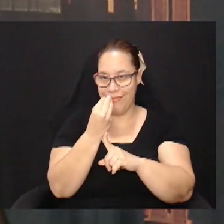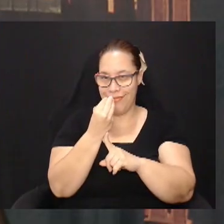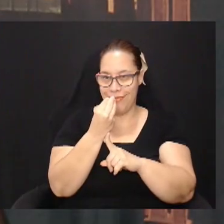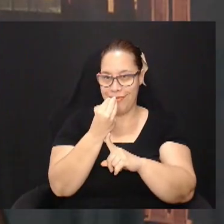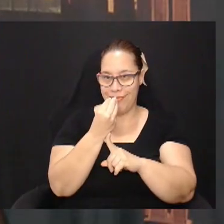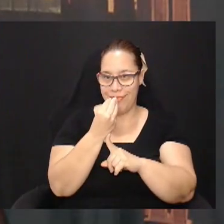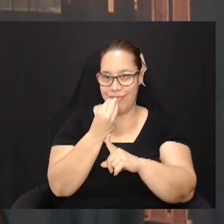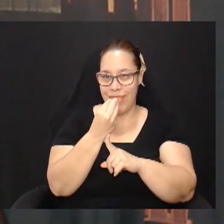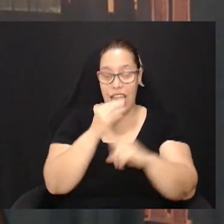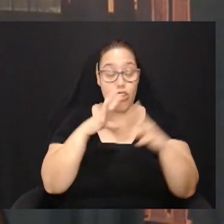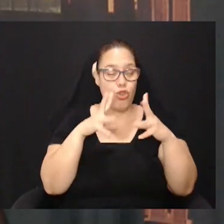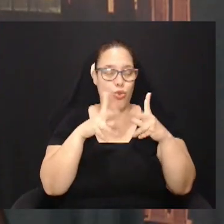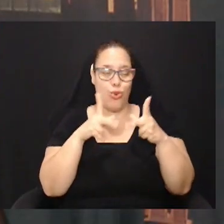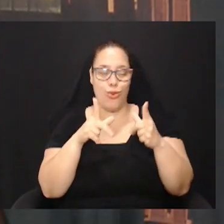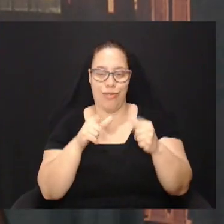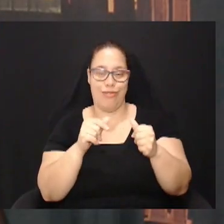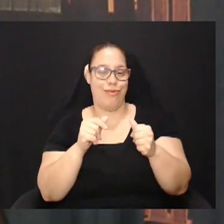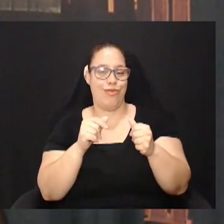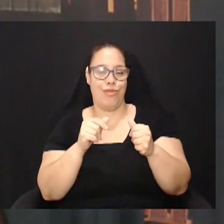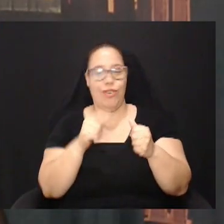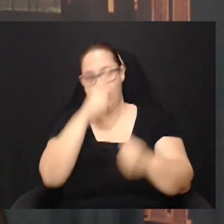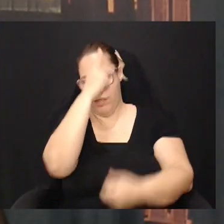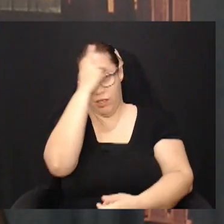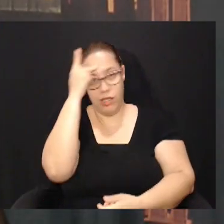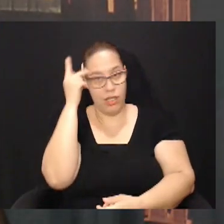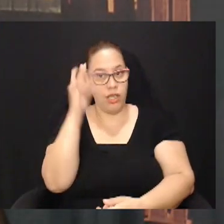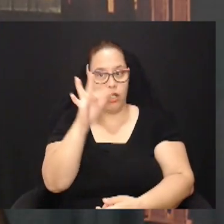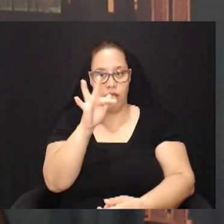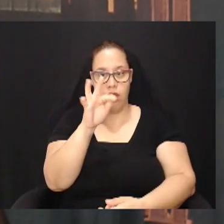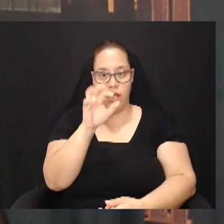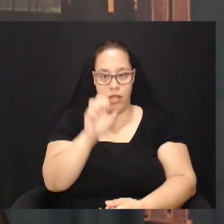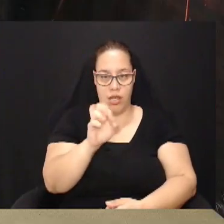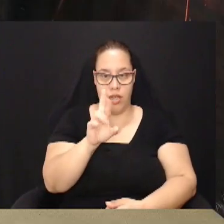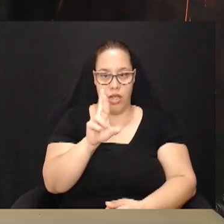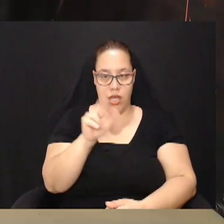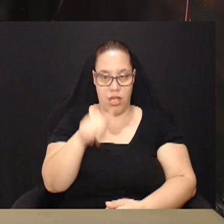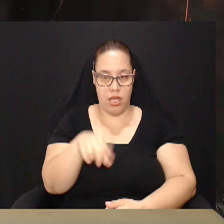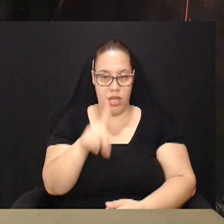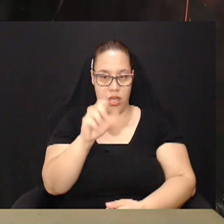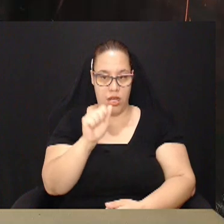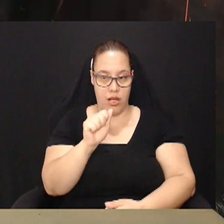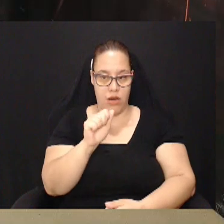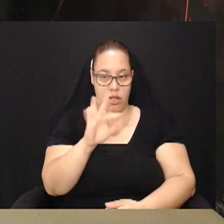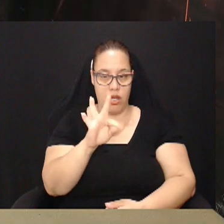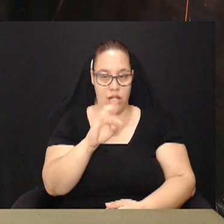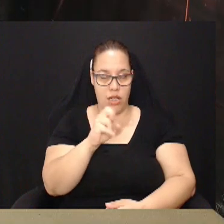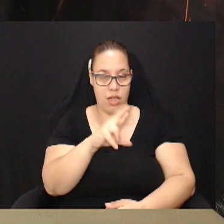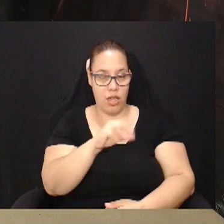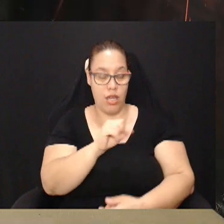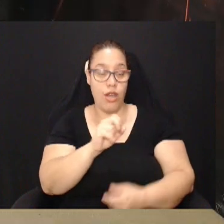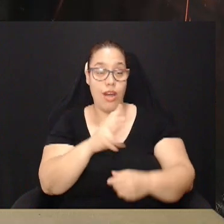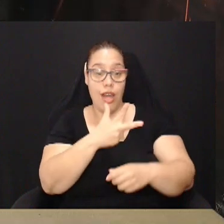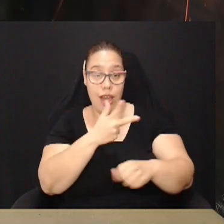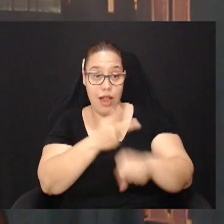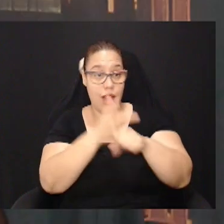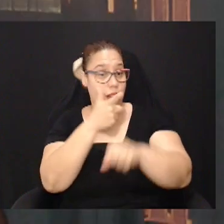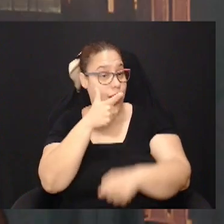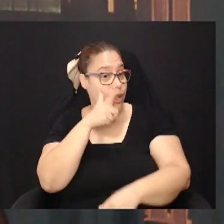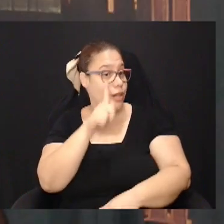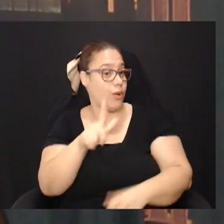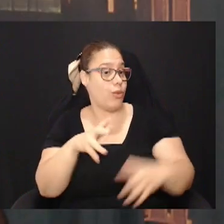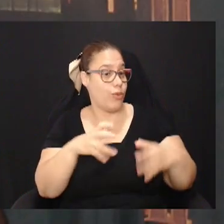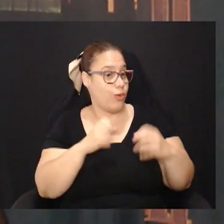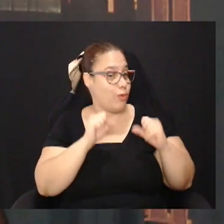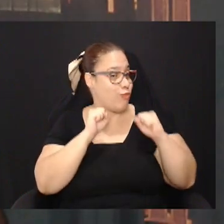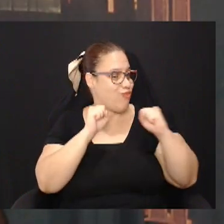mundo. Então, Fernanda Torres, quando ganha, todo mundo ganhou um pouquinho. É verdade, é todo isso mundo mesmo. fez,